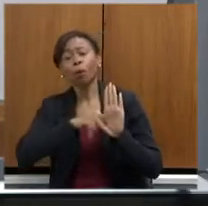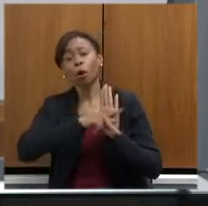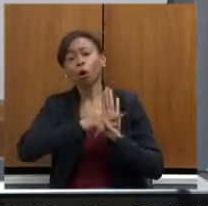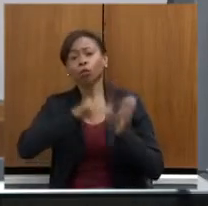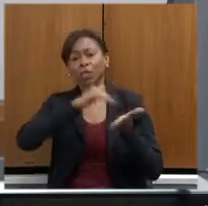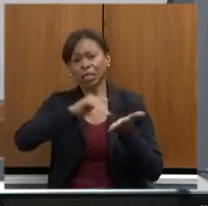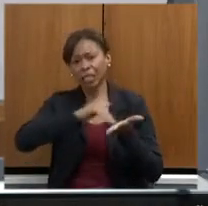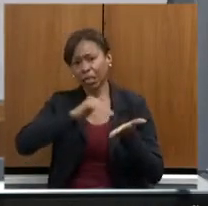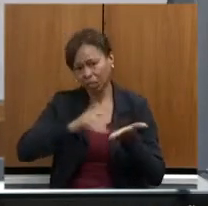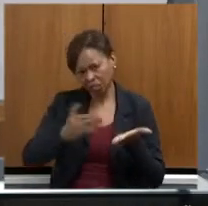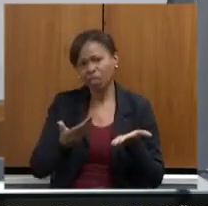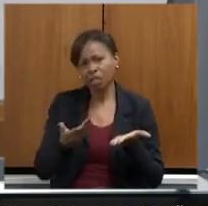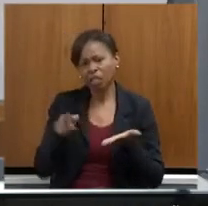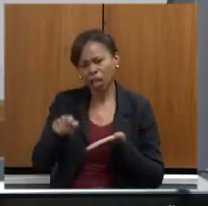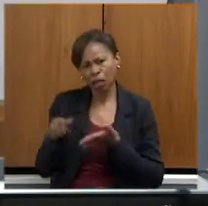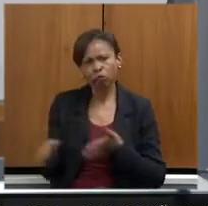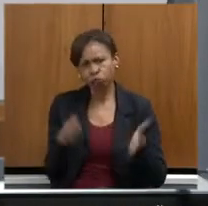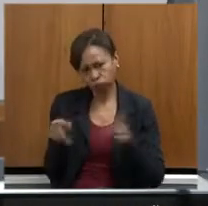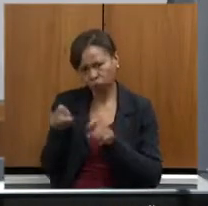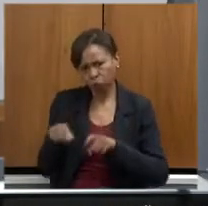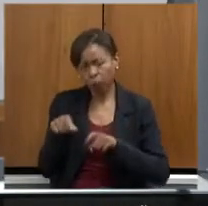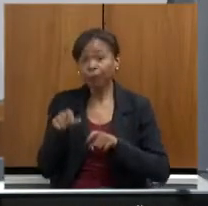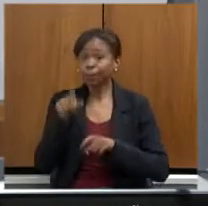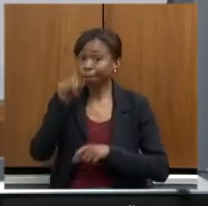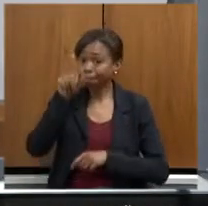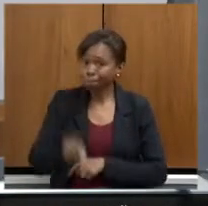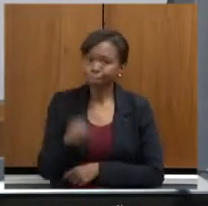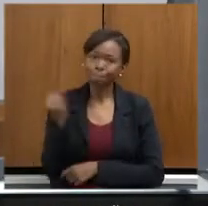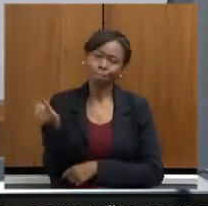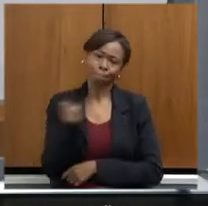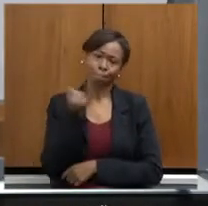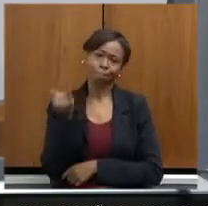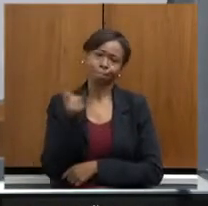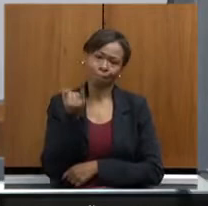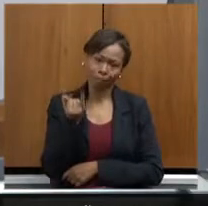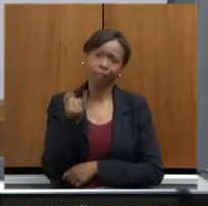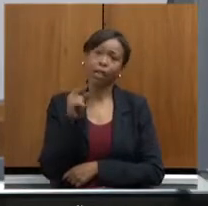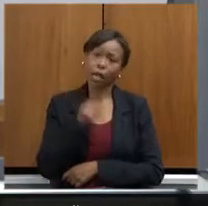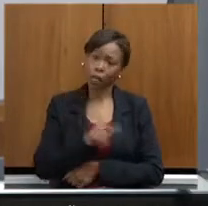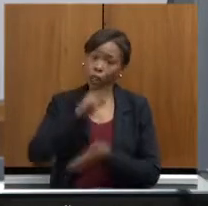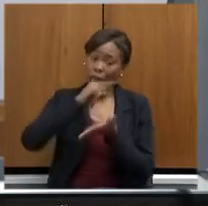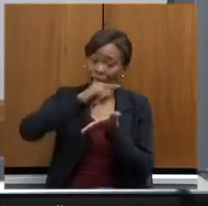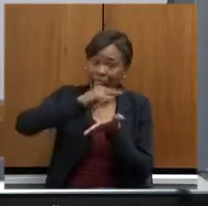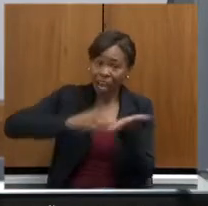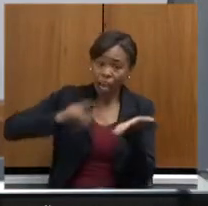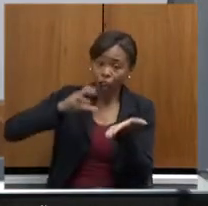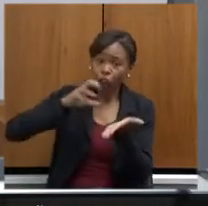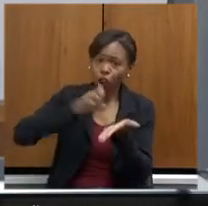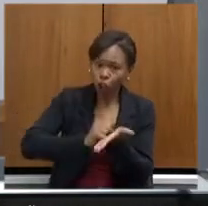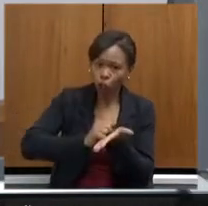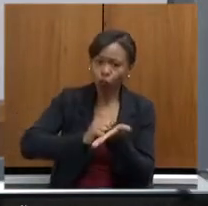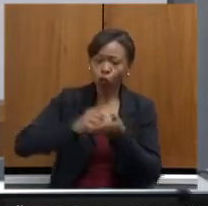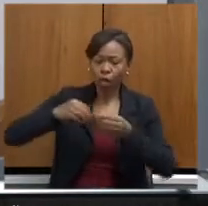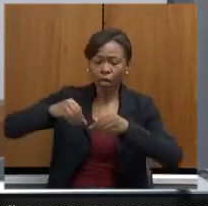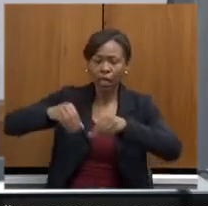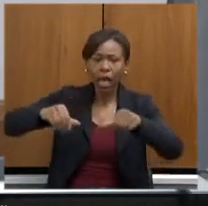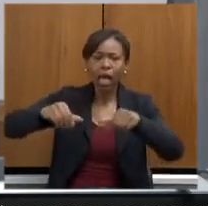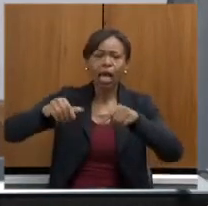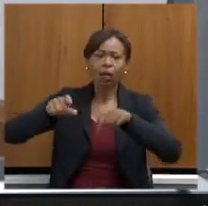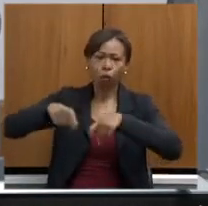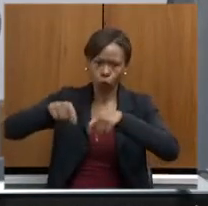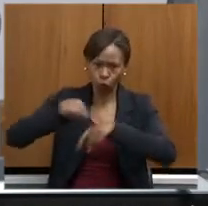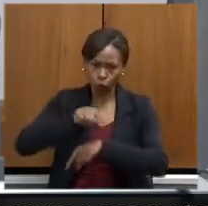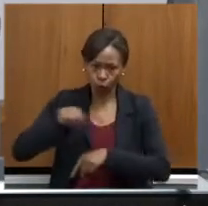produção rural Então acho extremamente importante a questão da regularização fundiária então eu gostaria que sua explanação